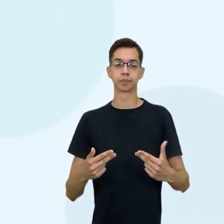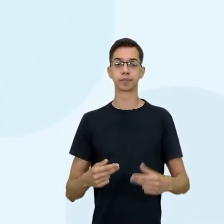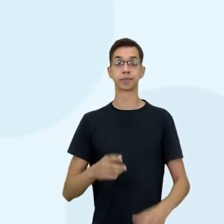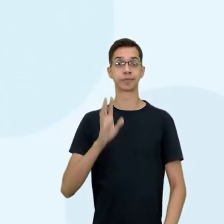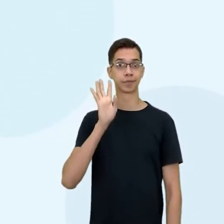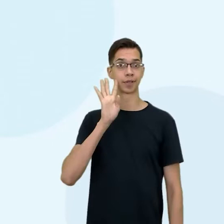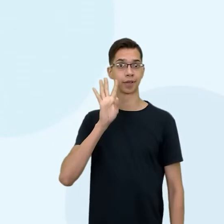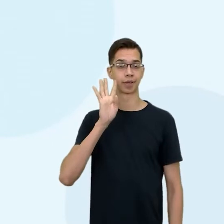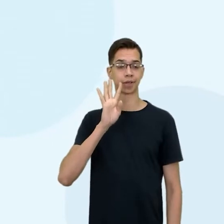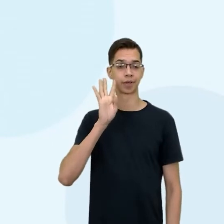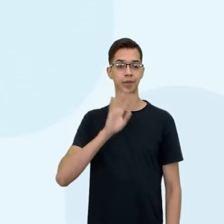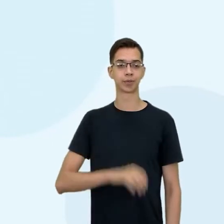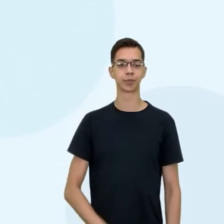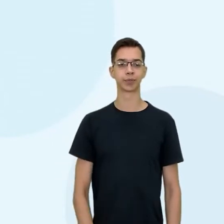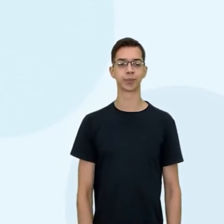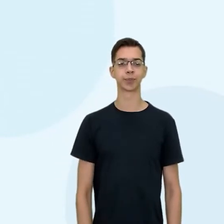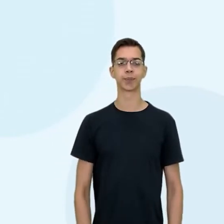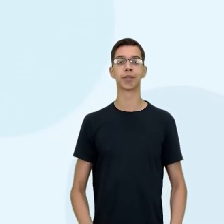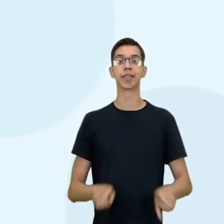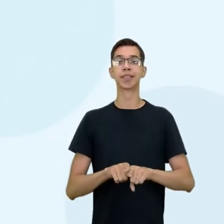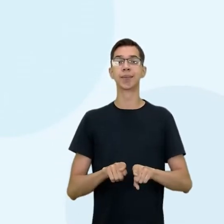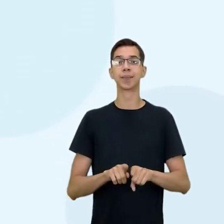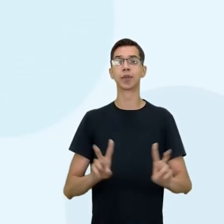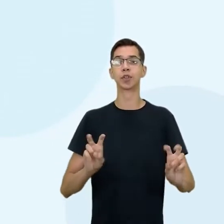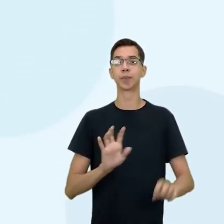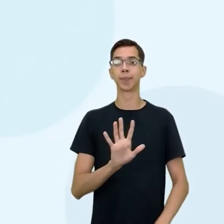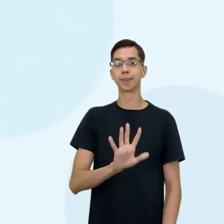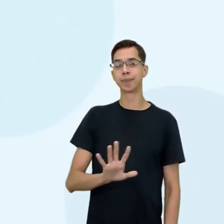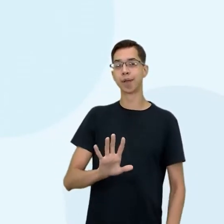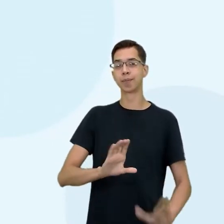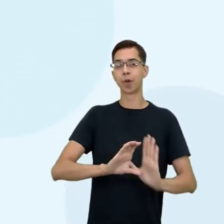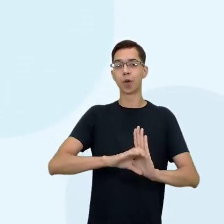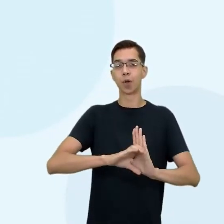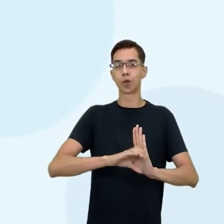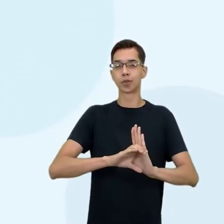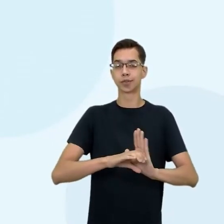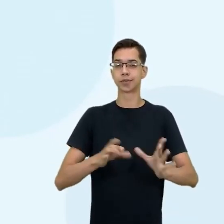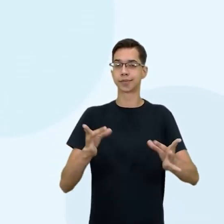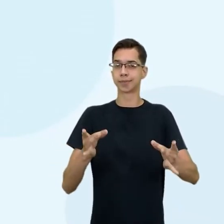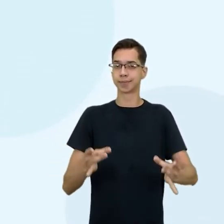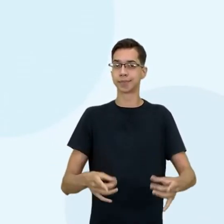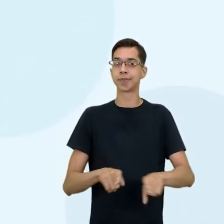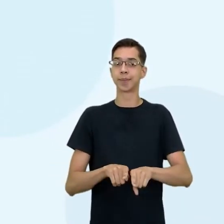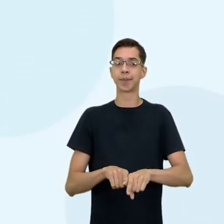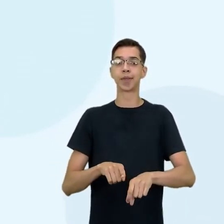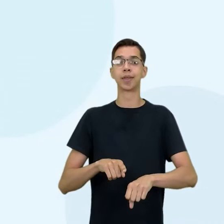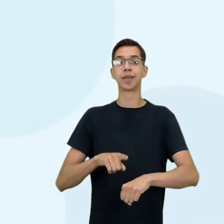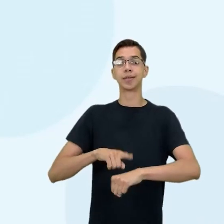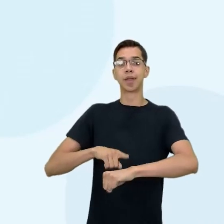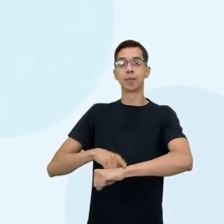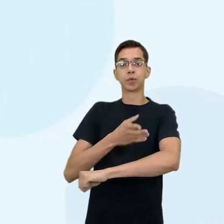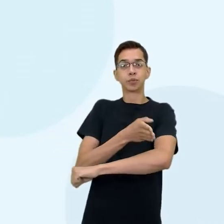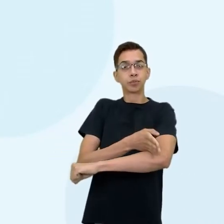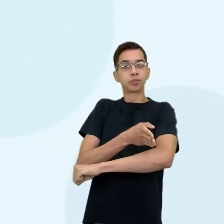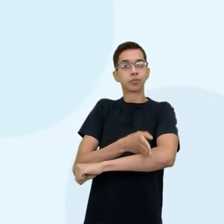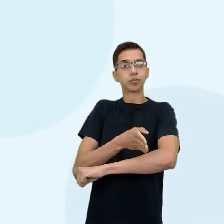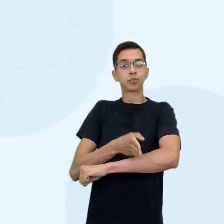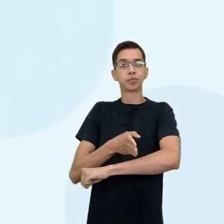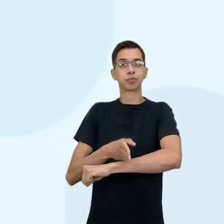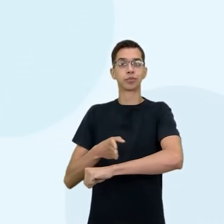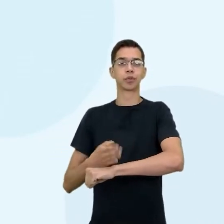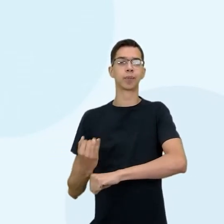legal. Mapas conceituais, que a gente falou bastante sobre eles, vai continuar falando. Linha do tempo também é importante, porque às vezes a gente está falando